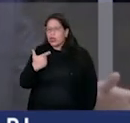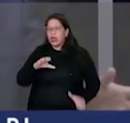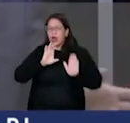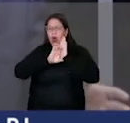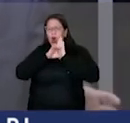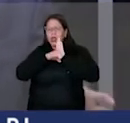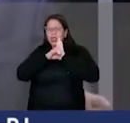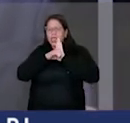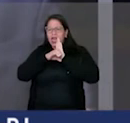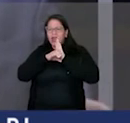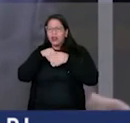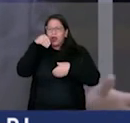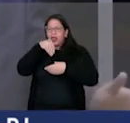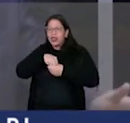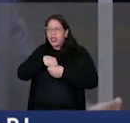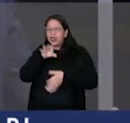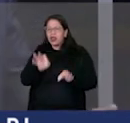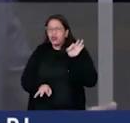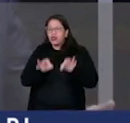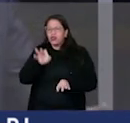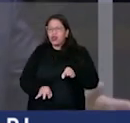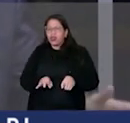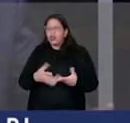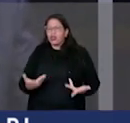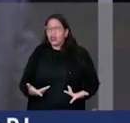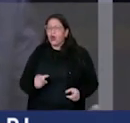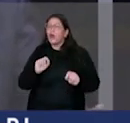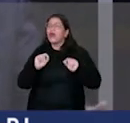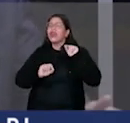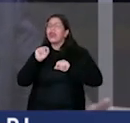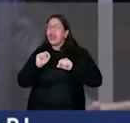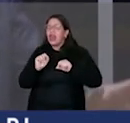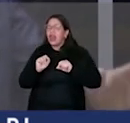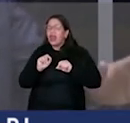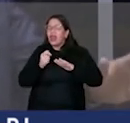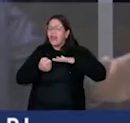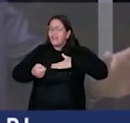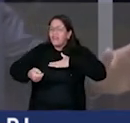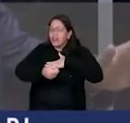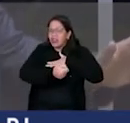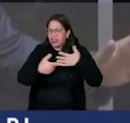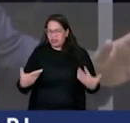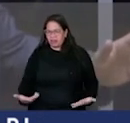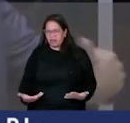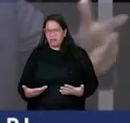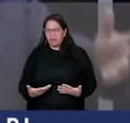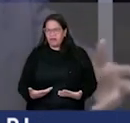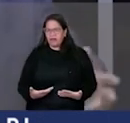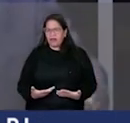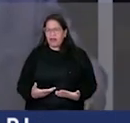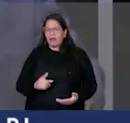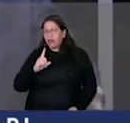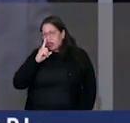no nosso ordenamento jurídico, no nosso sistema penal, do que é fake news. Isso é uma